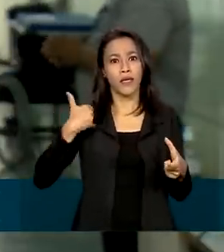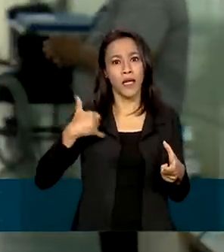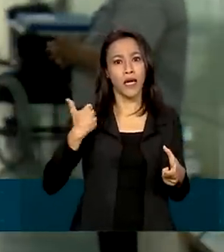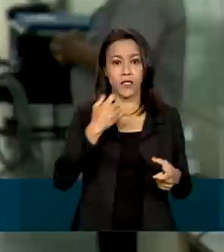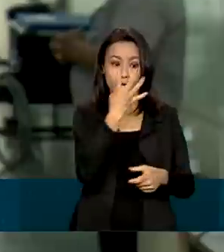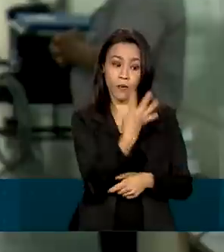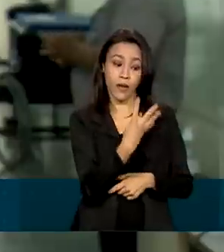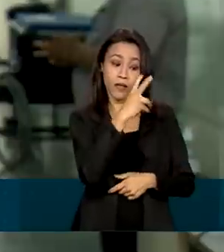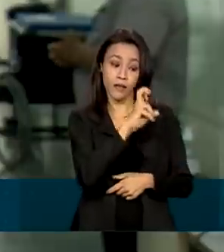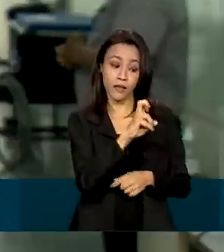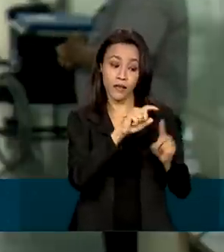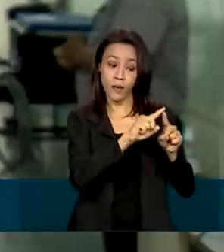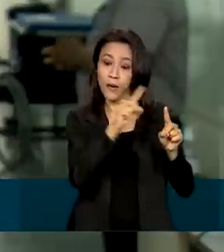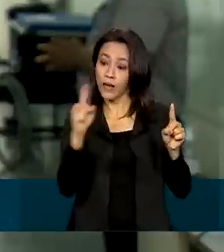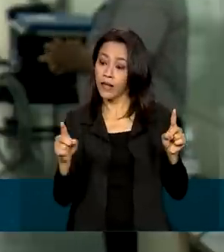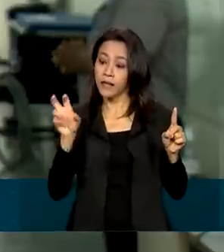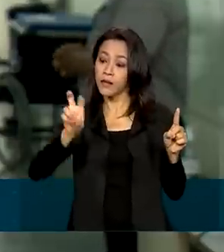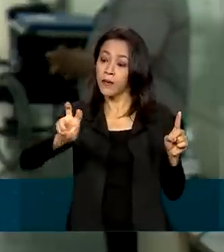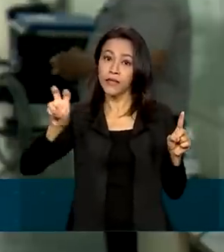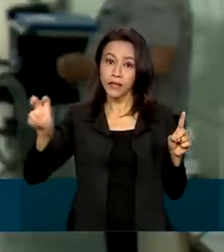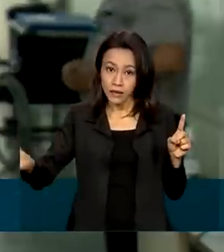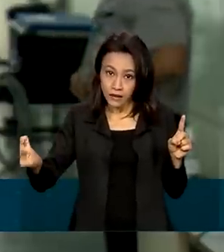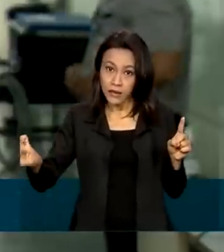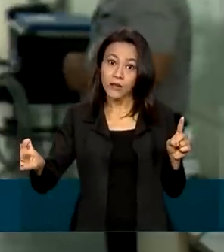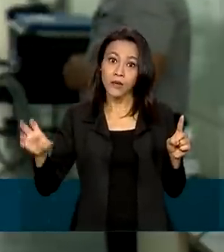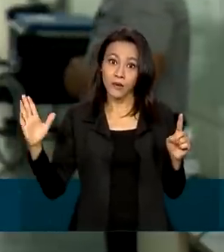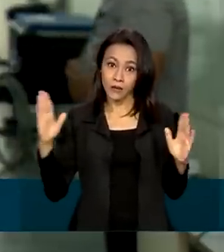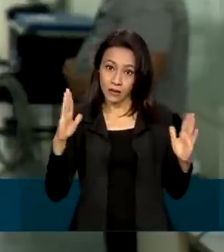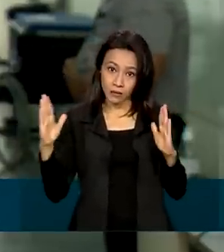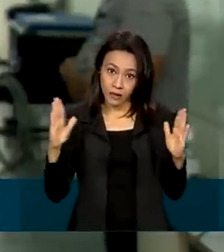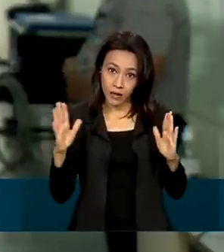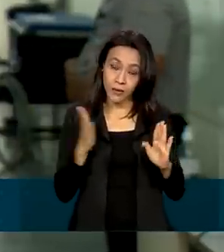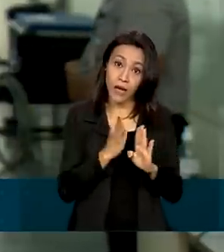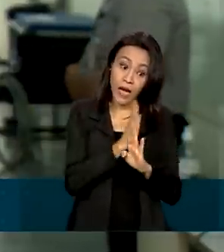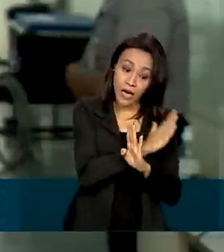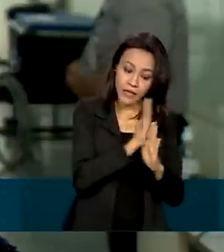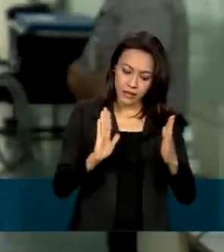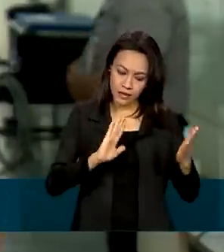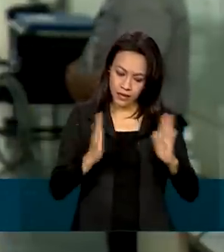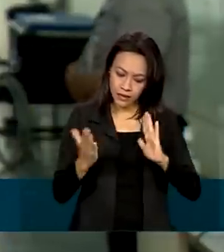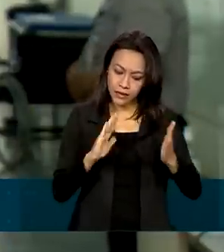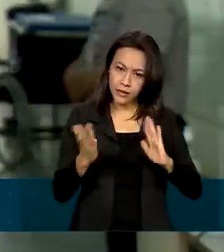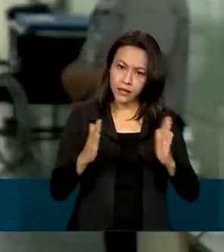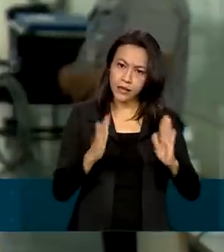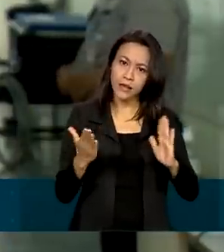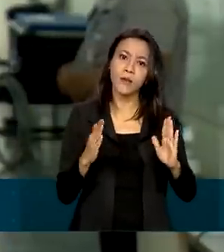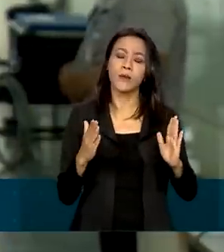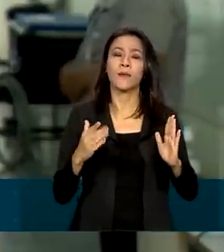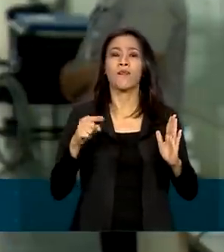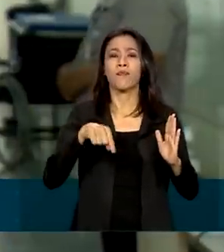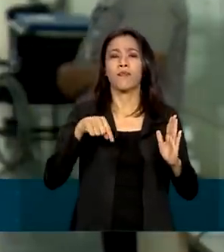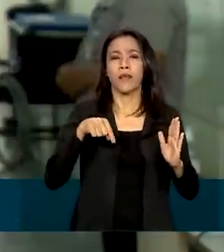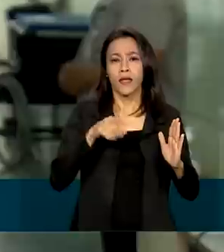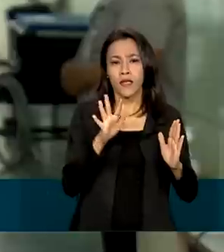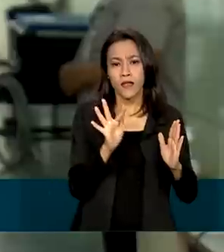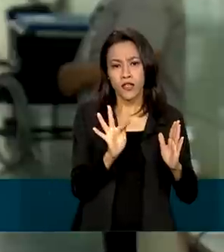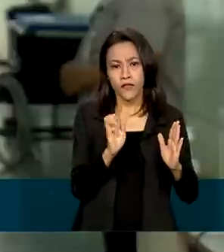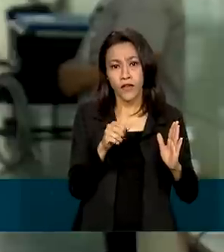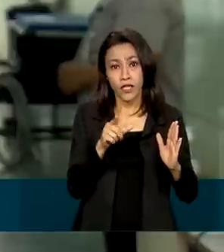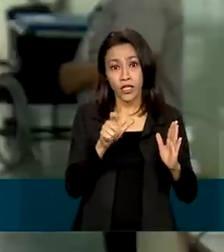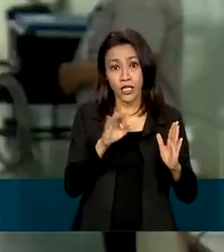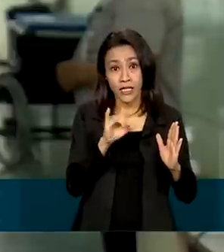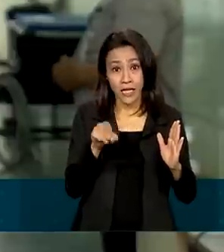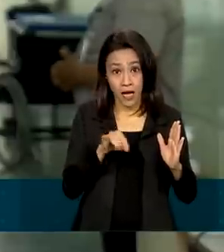e 55 anos. A fase vem depois do climatério, que é a transição do período reprodutivo ou fértil para o